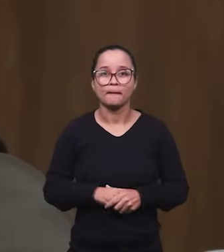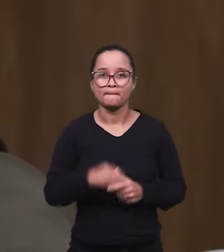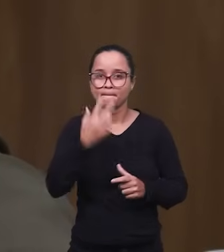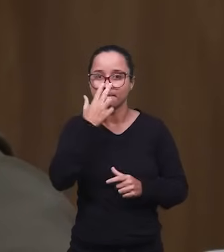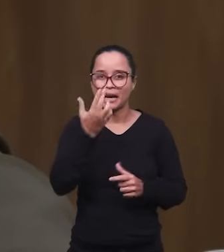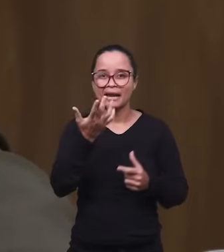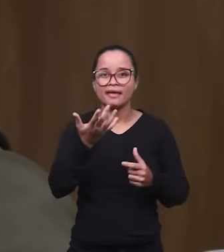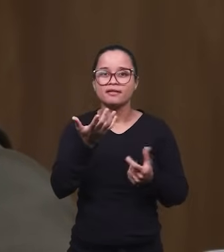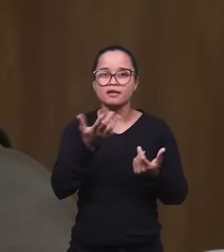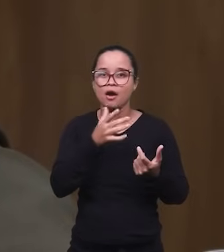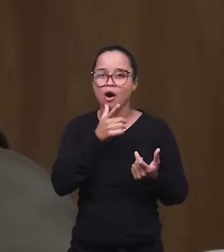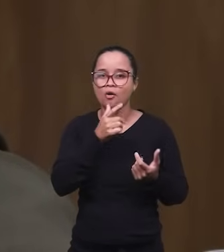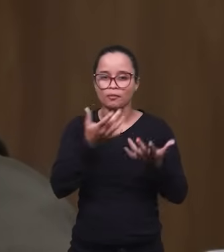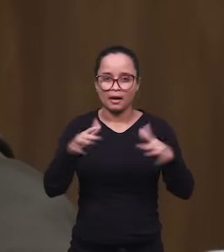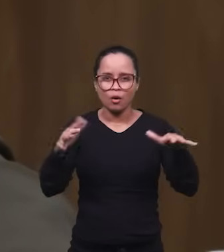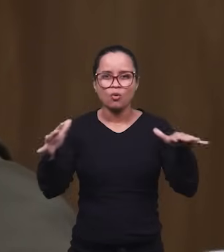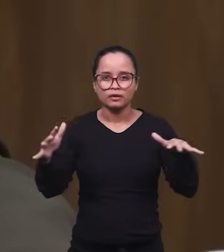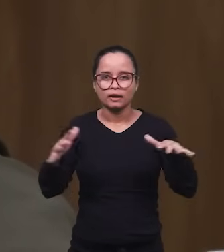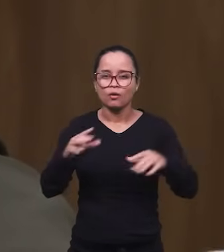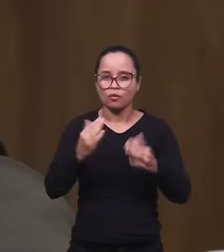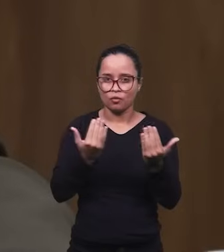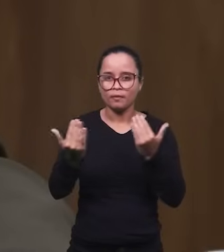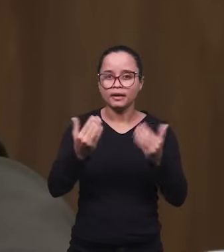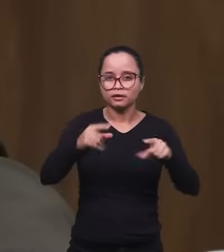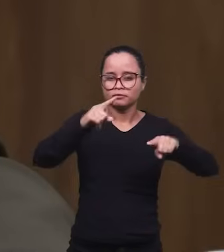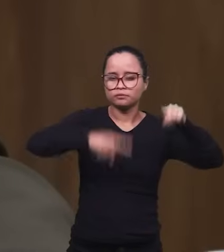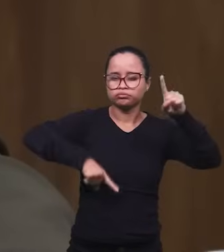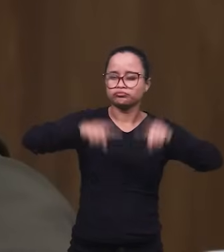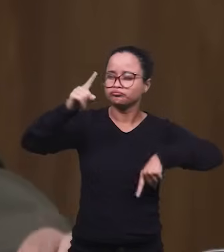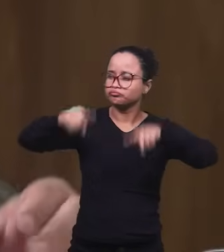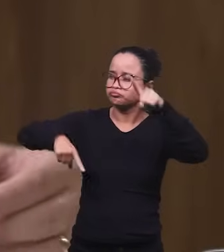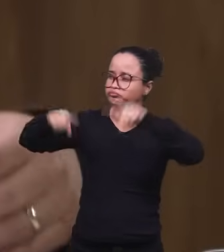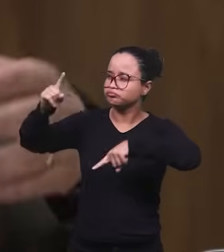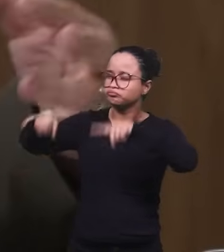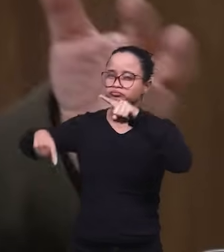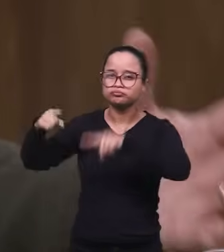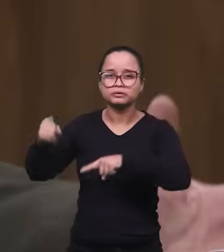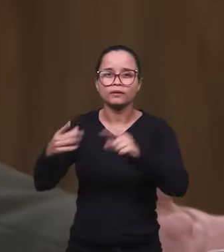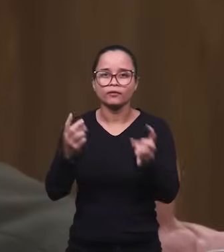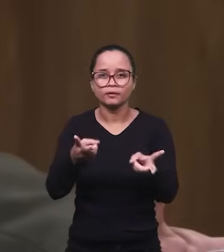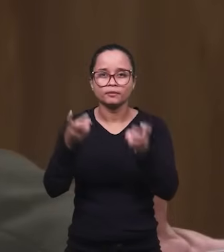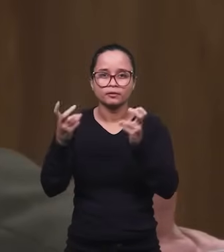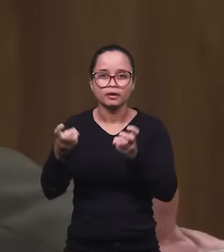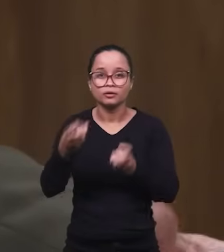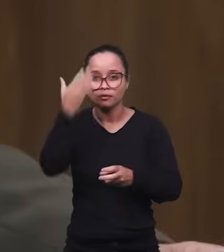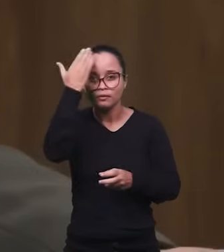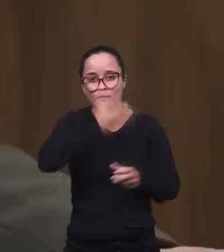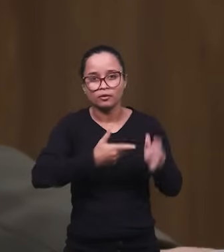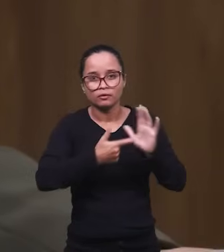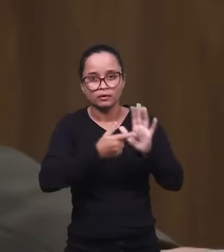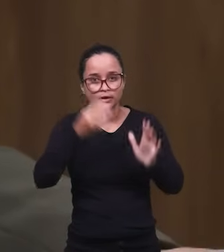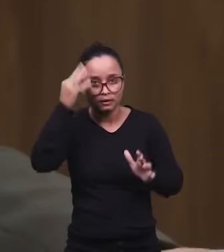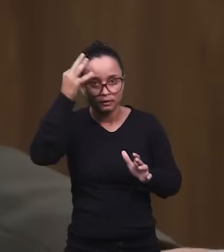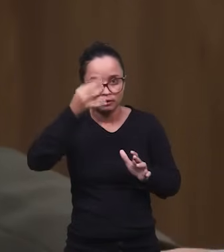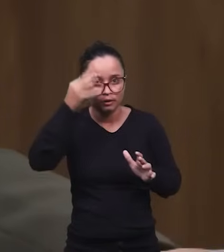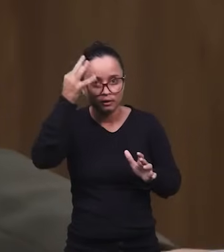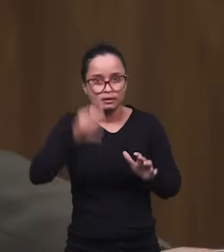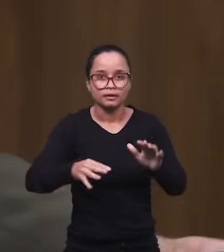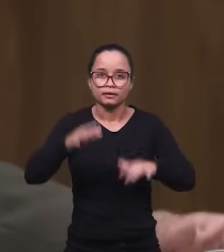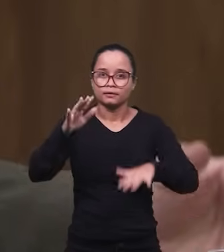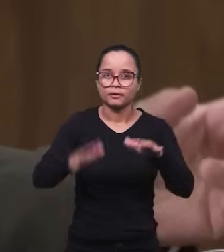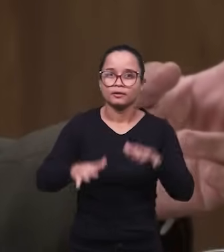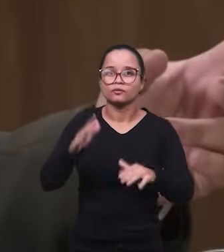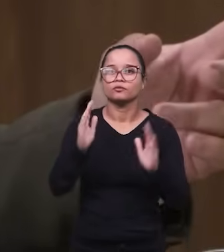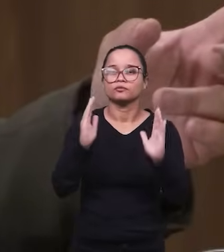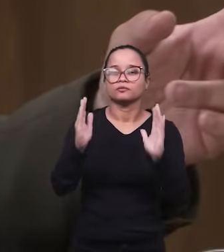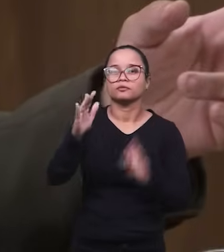onda. E essa onda chegou até na Terra e foi detectada. Então isso comprova essa teoria da relatividade do tempo, né? A